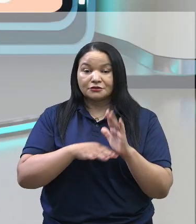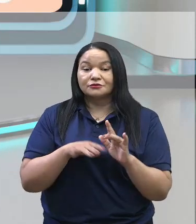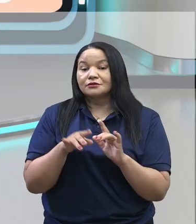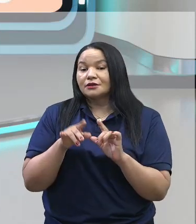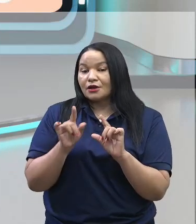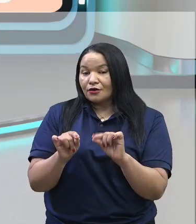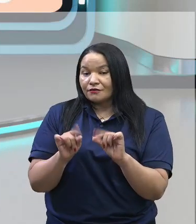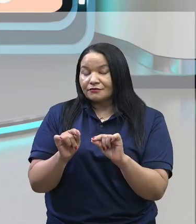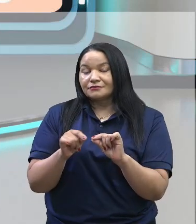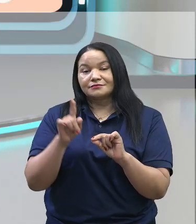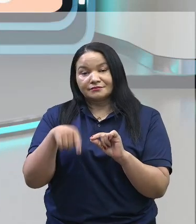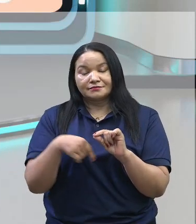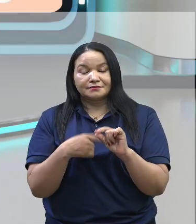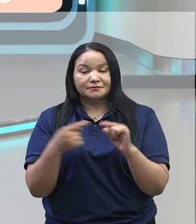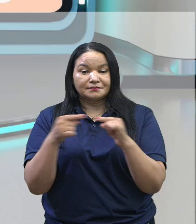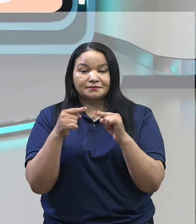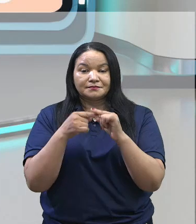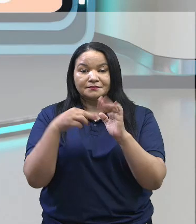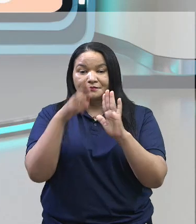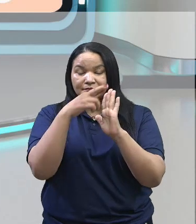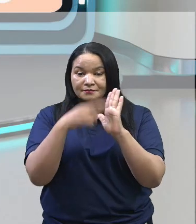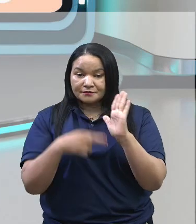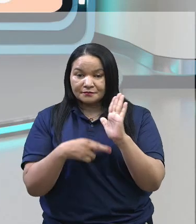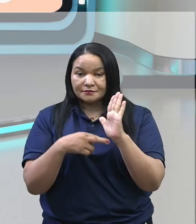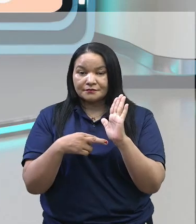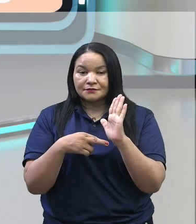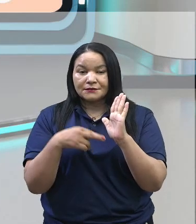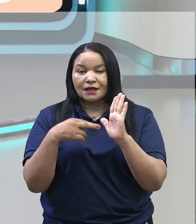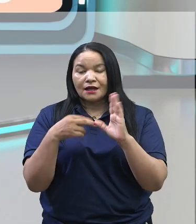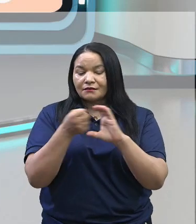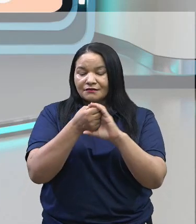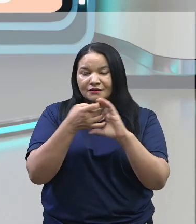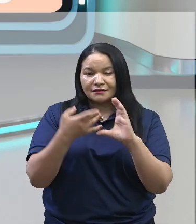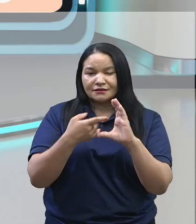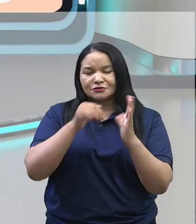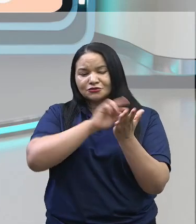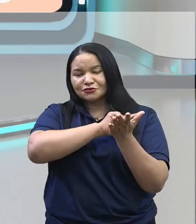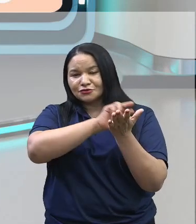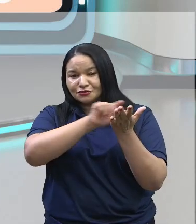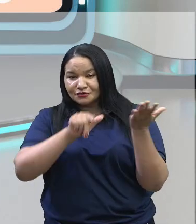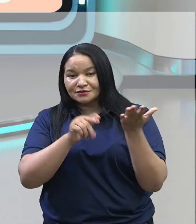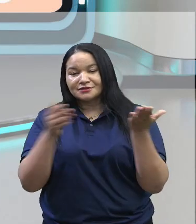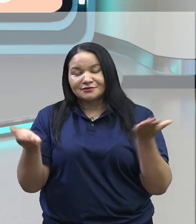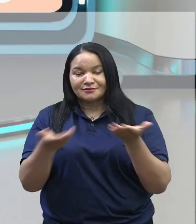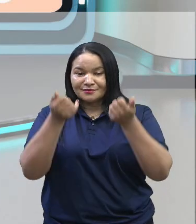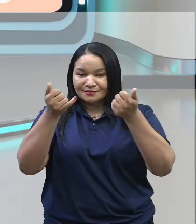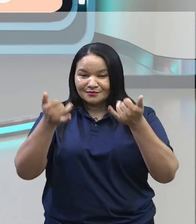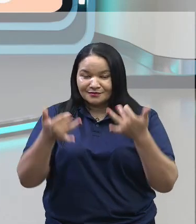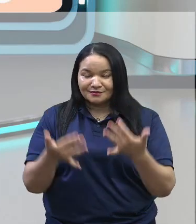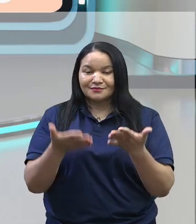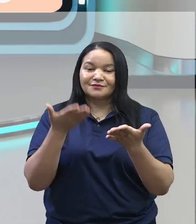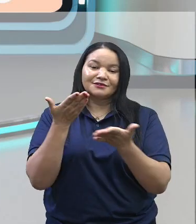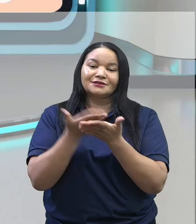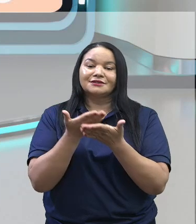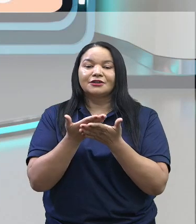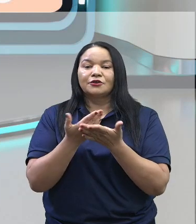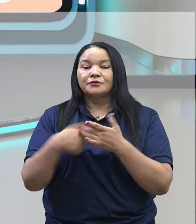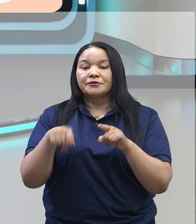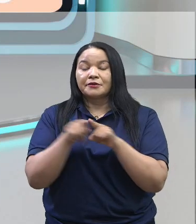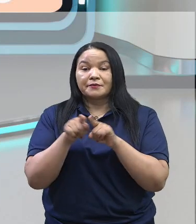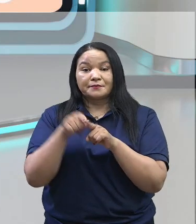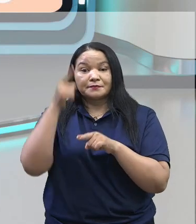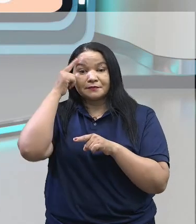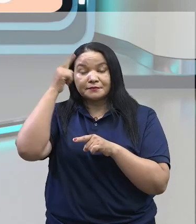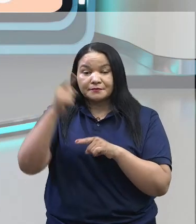a redação e que tem todas essas características que nós colocamos, né? Lembrando que a estrutura